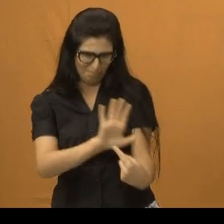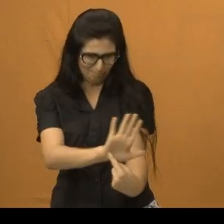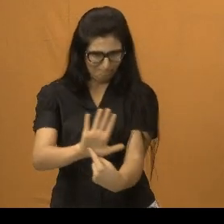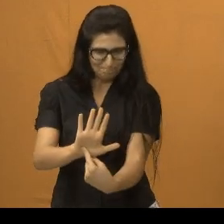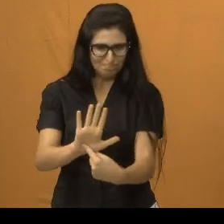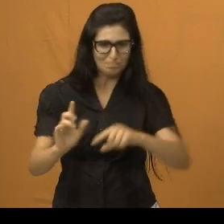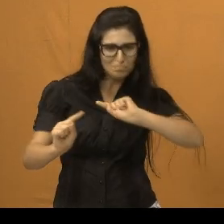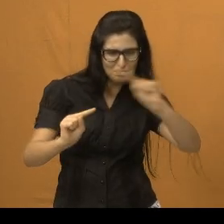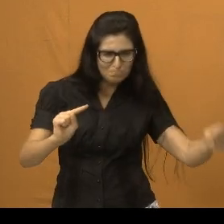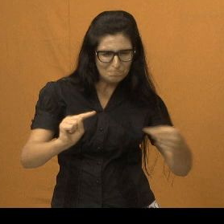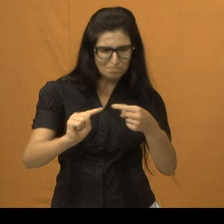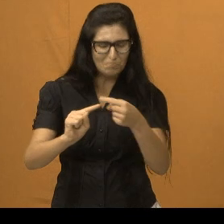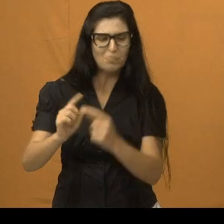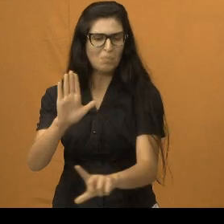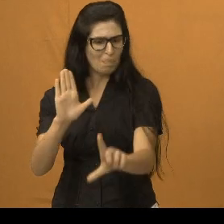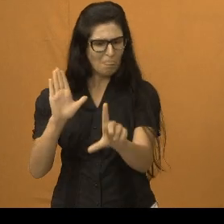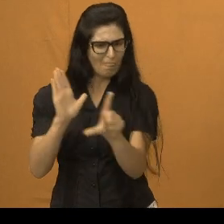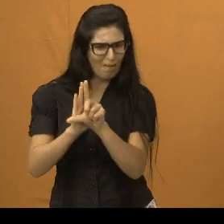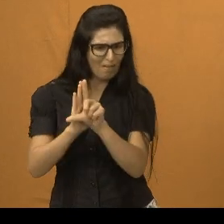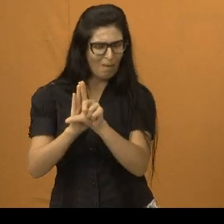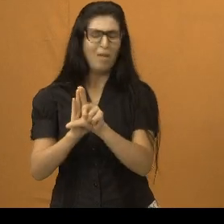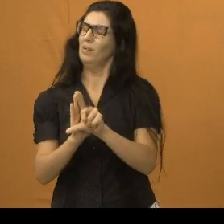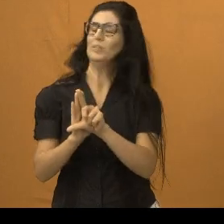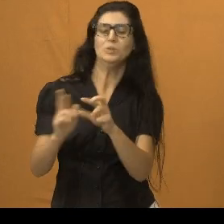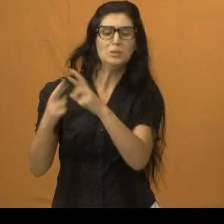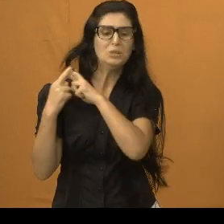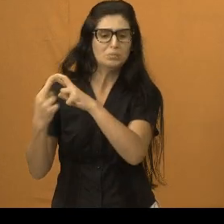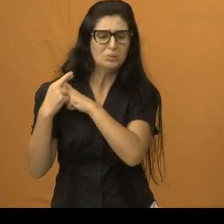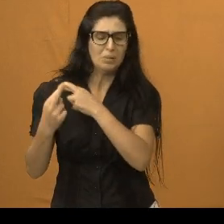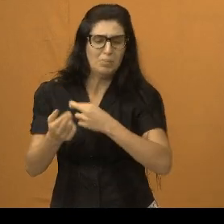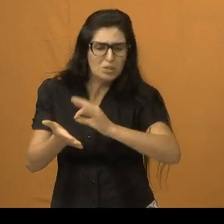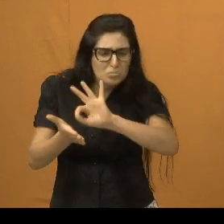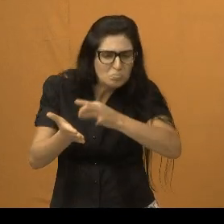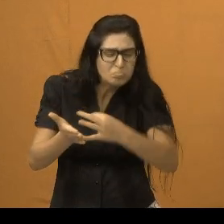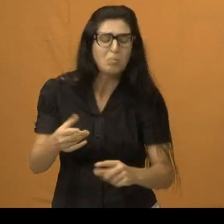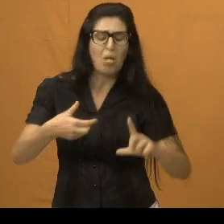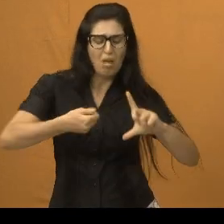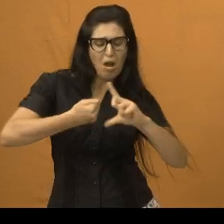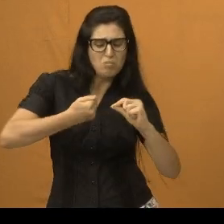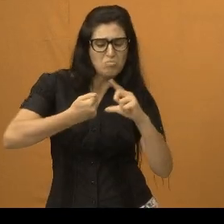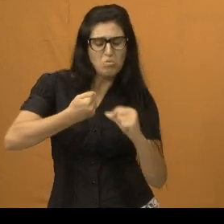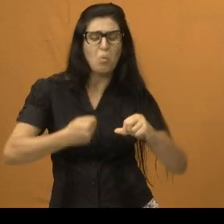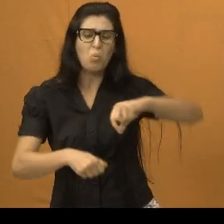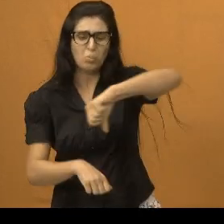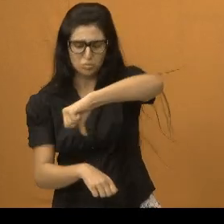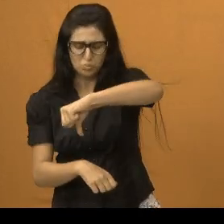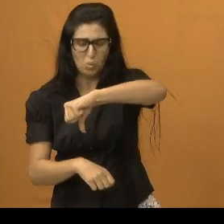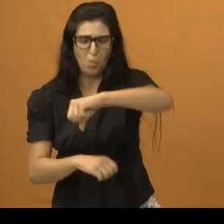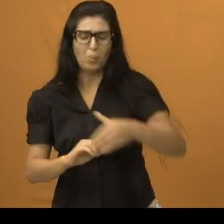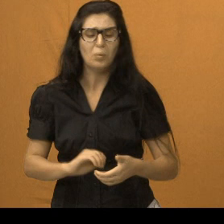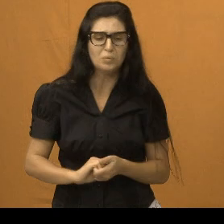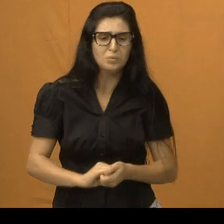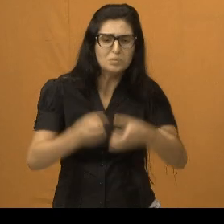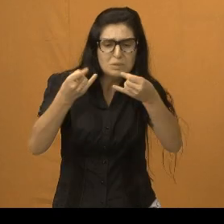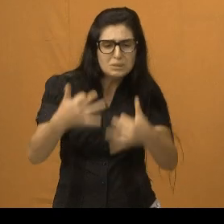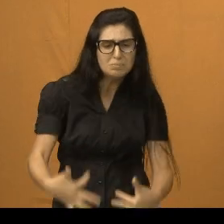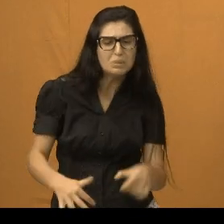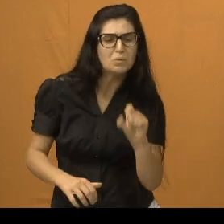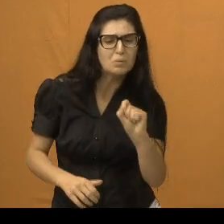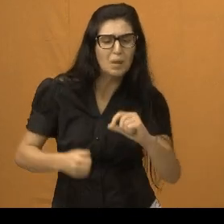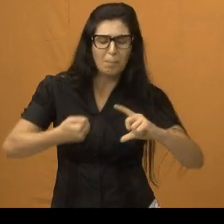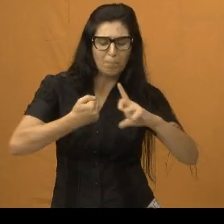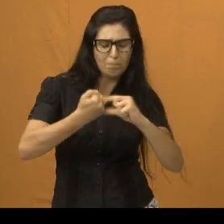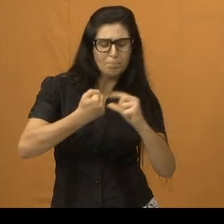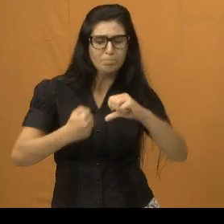Os fundamentos legais da Lei de Responsabilidade Fiscal, nós temos o artigo 9º, que traz no